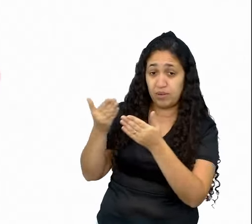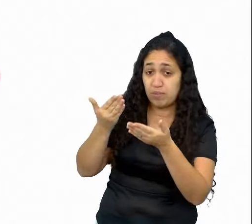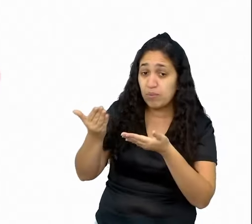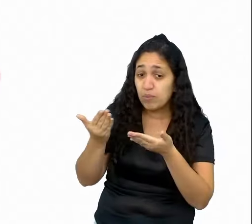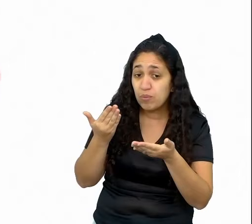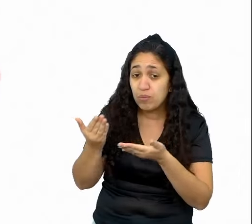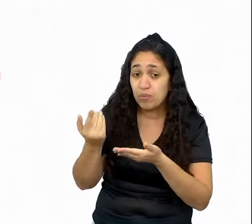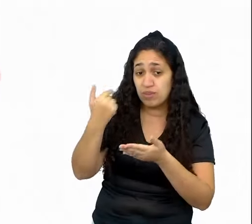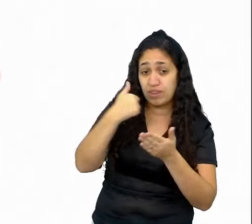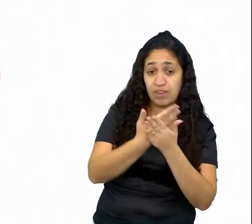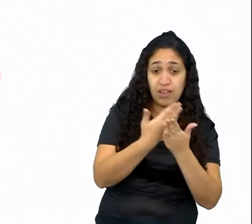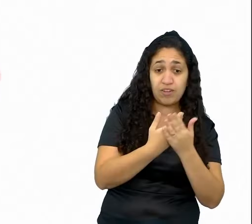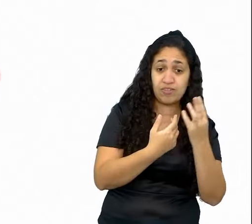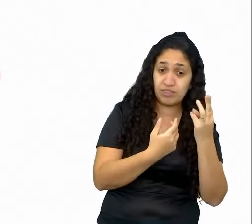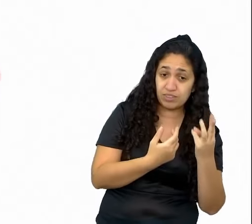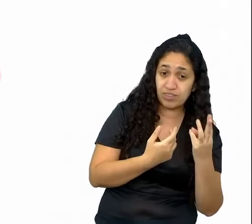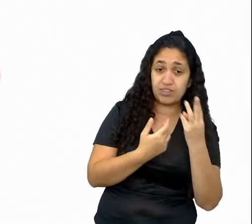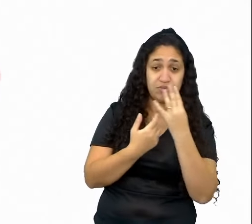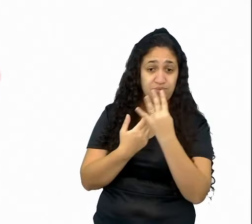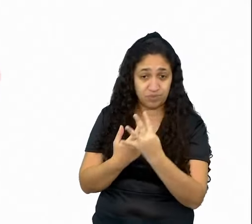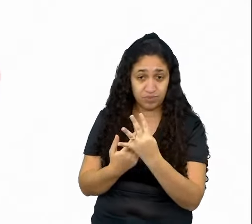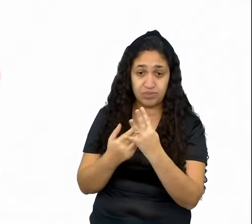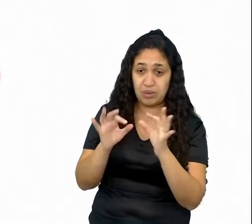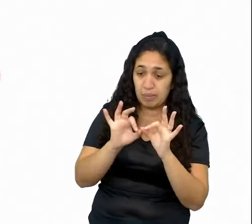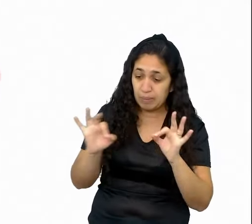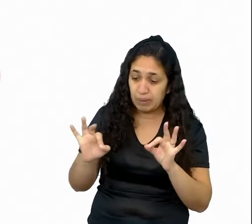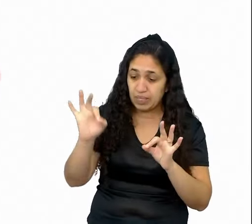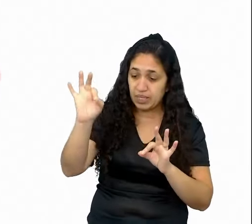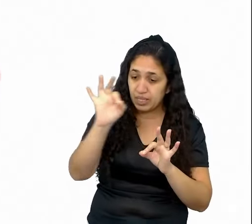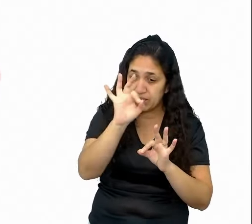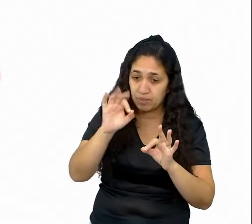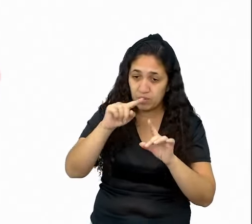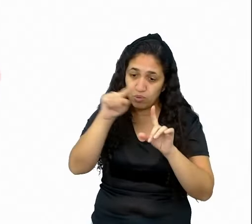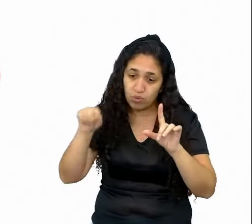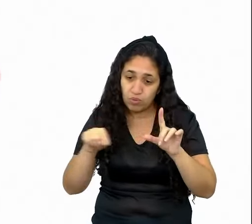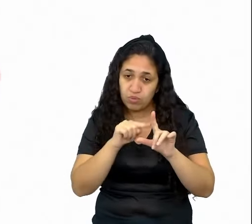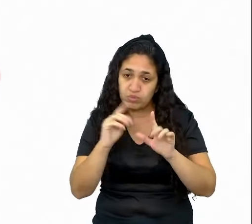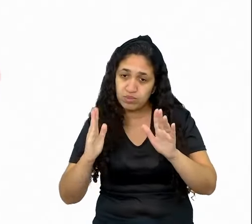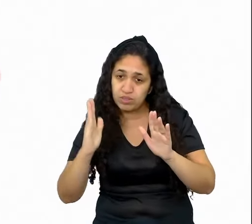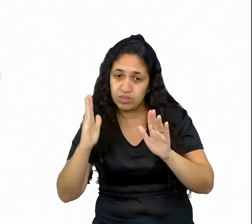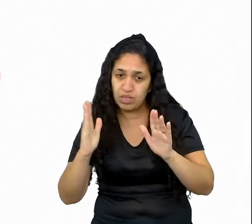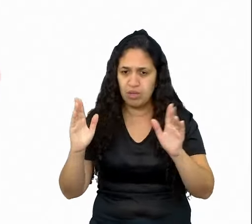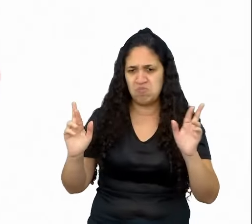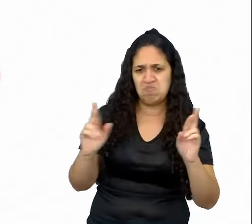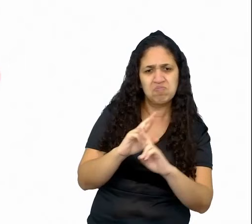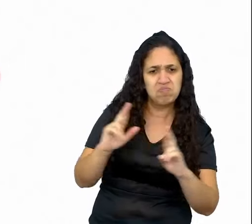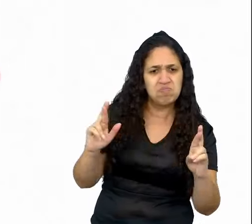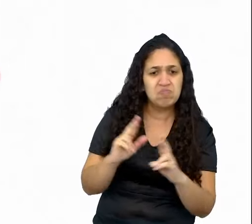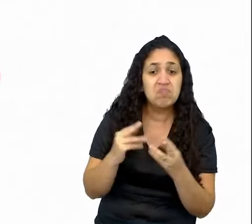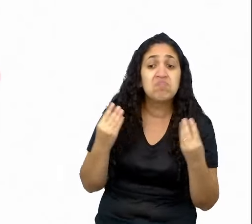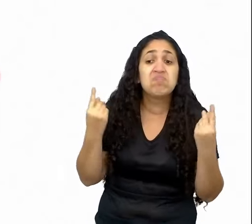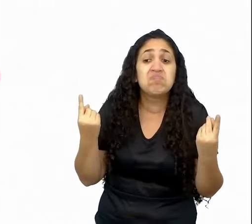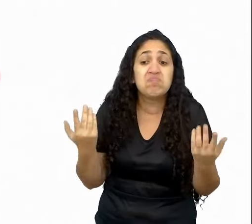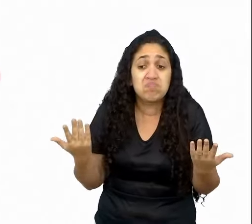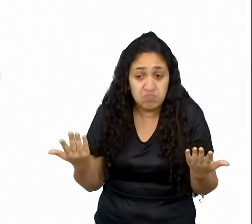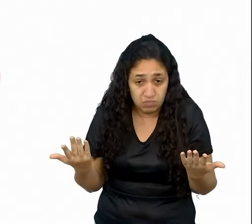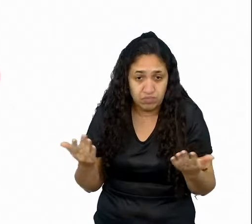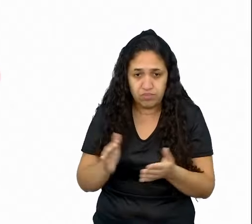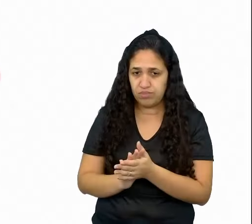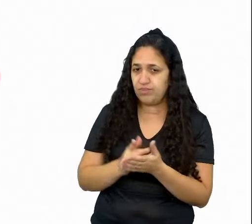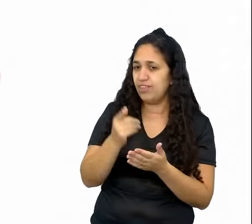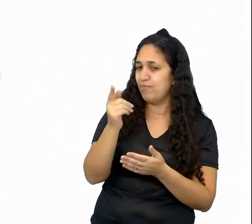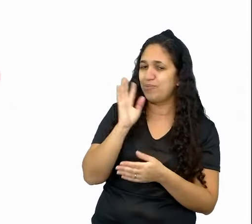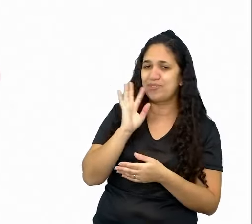nas aulas 3 e 4. Perímetro e lado do quadrado, qual que é a relação? E é bem bacana como ele constrói